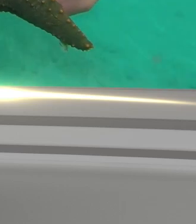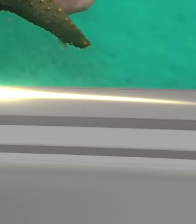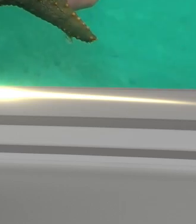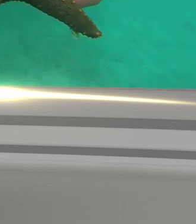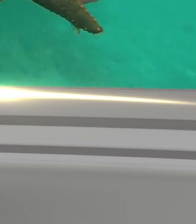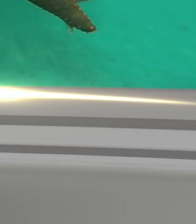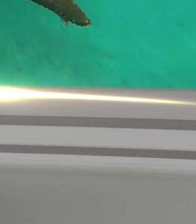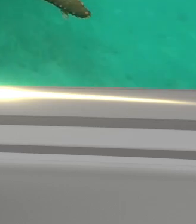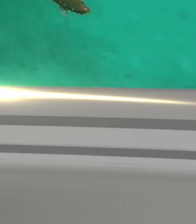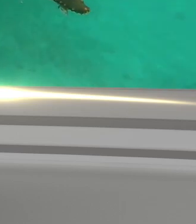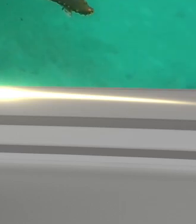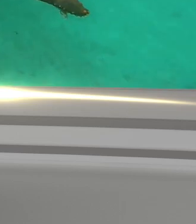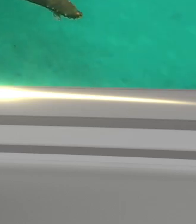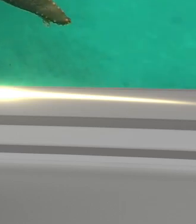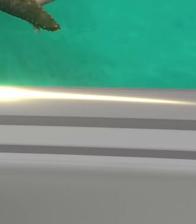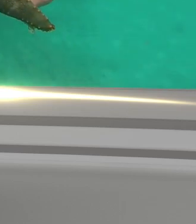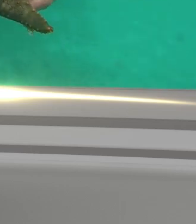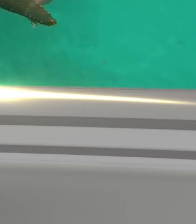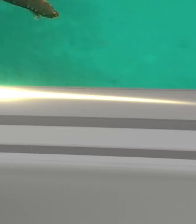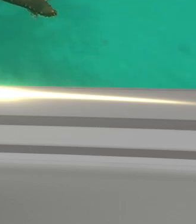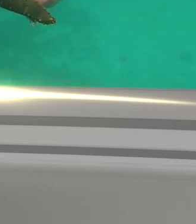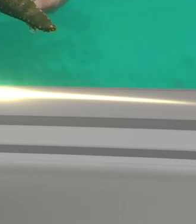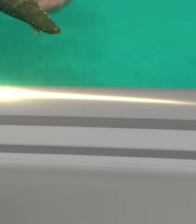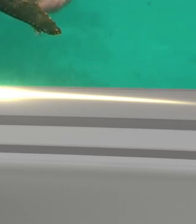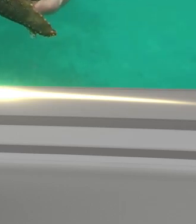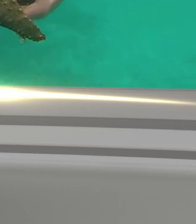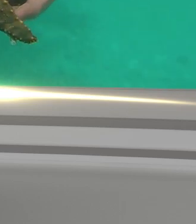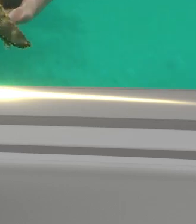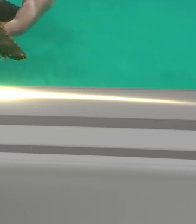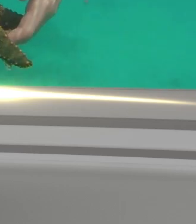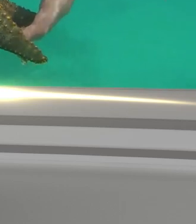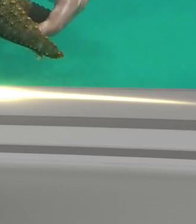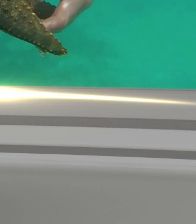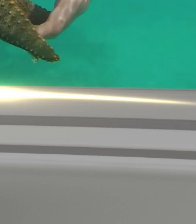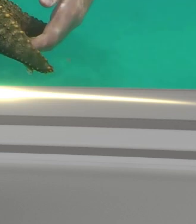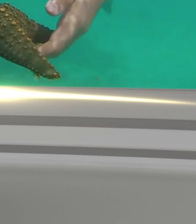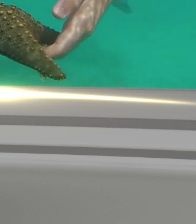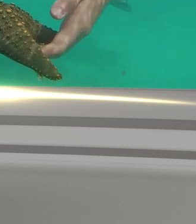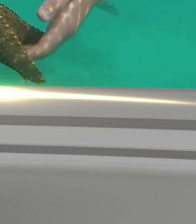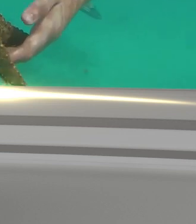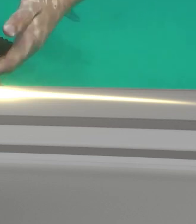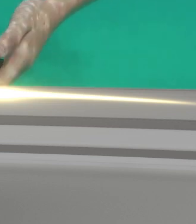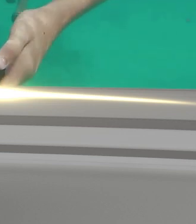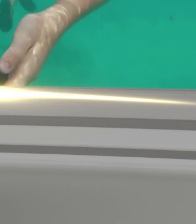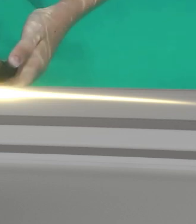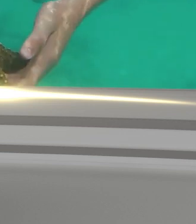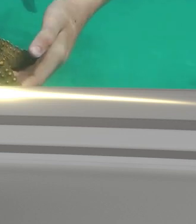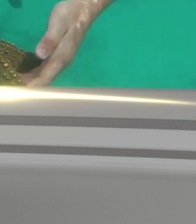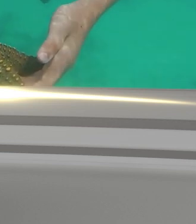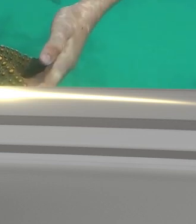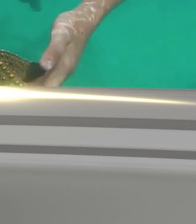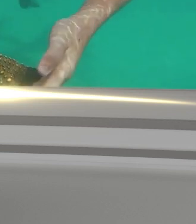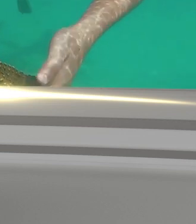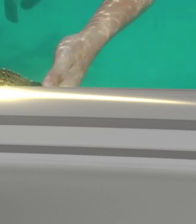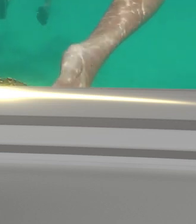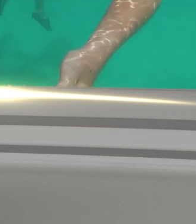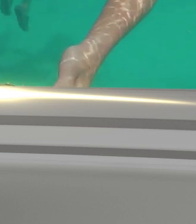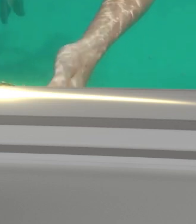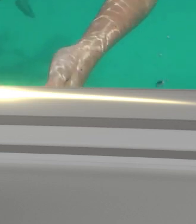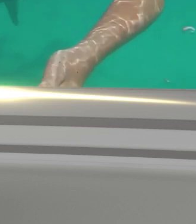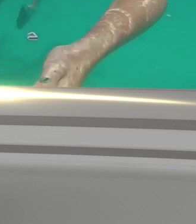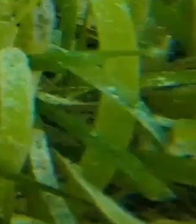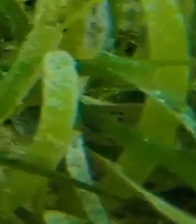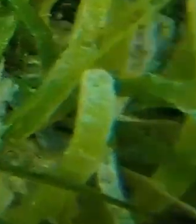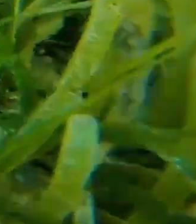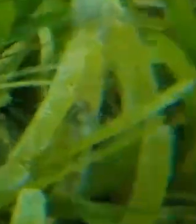E para encerrar o programa de hoje, estamos aqui com a Maria Helena acompanhando a matéria sobre Estrela do Mar no nosso quadro com